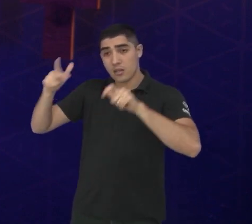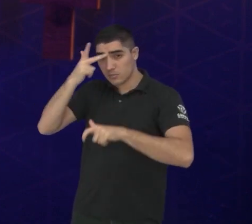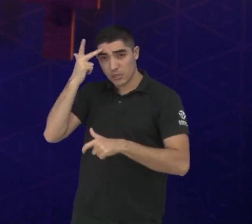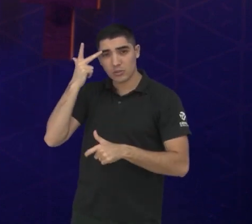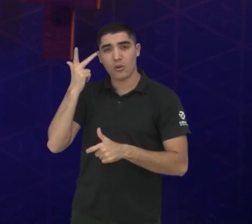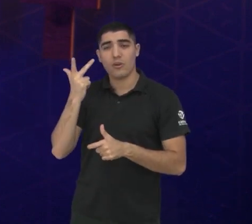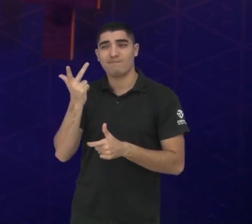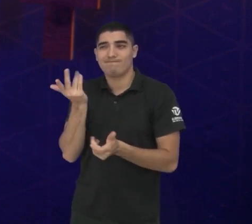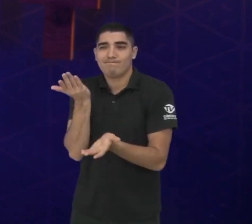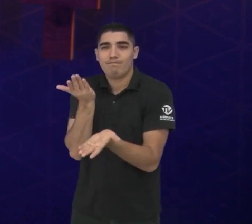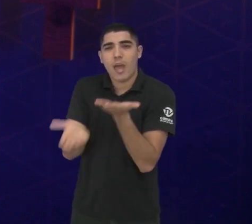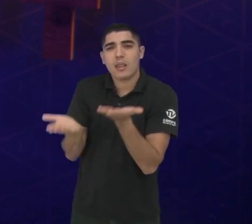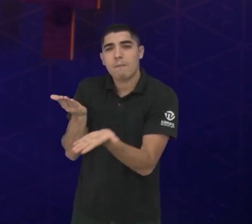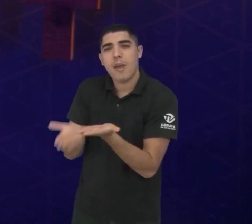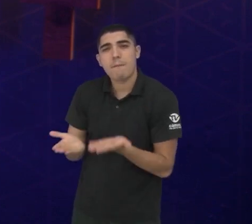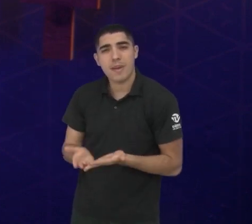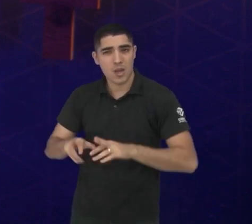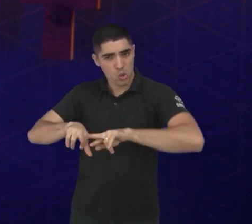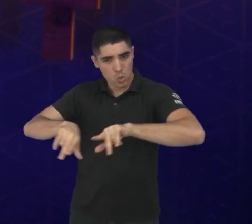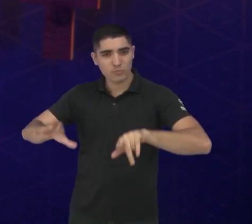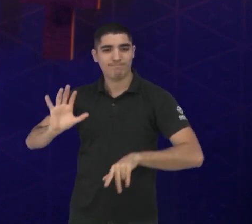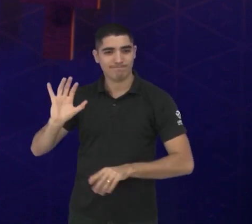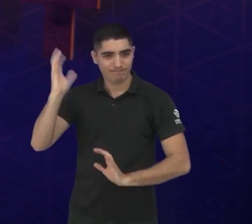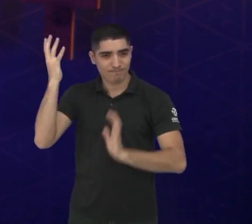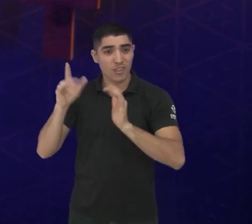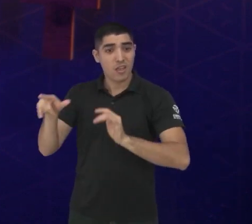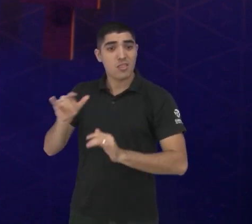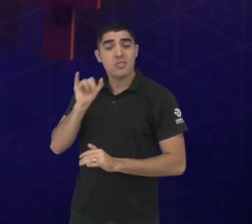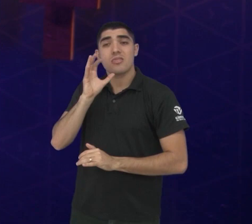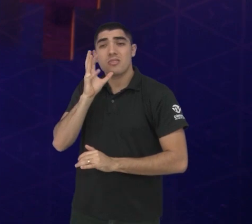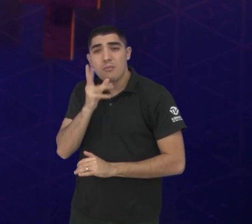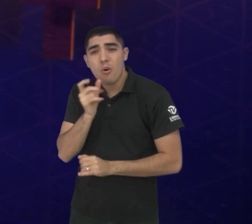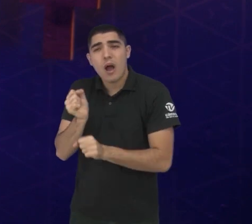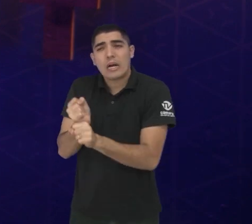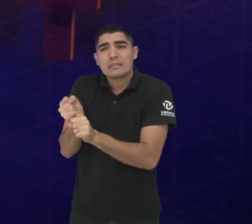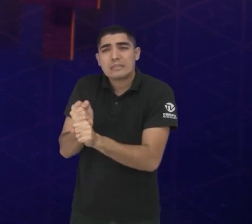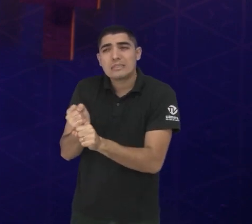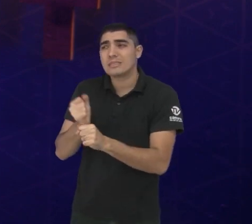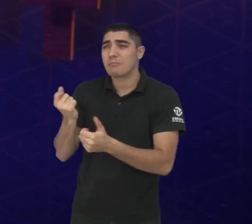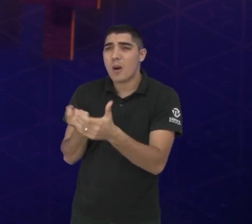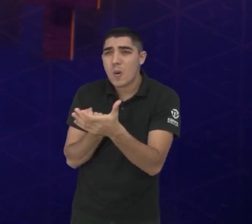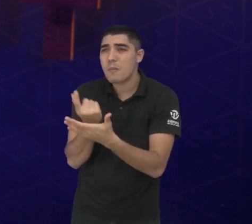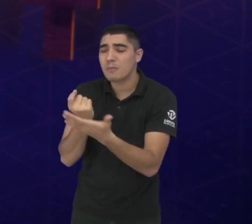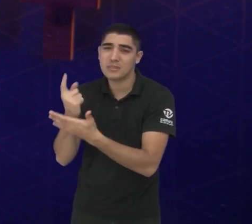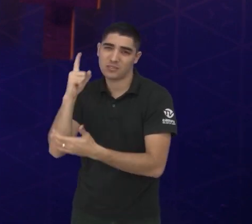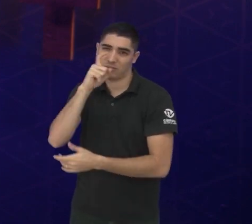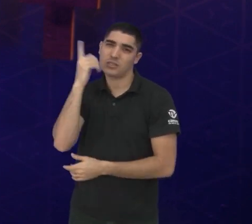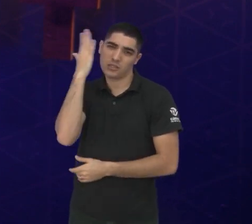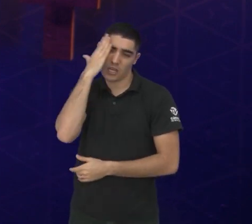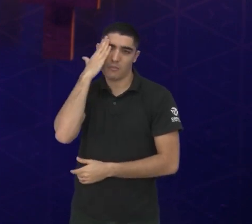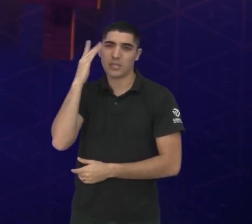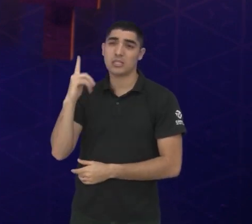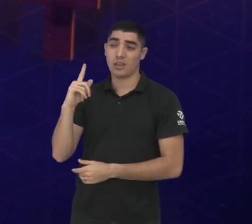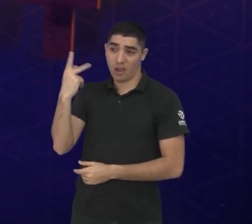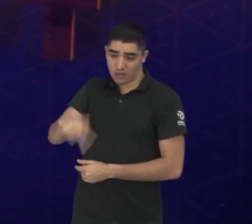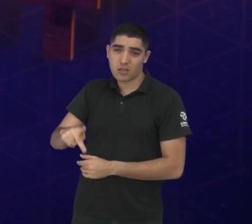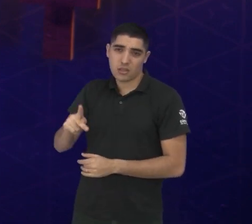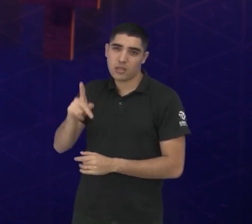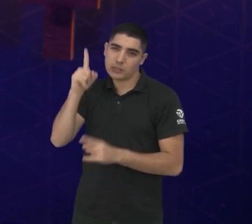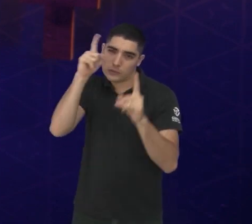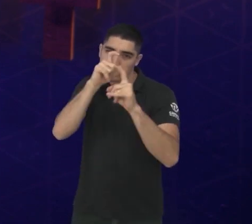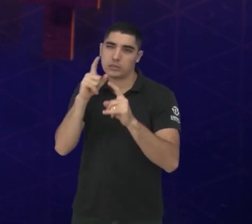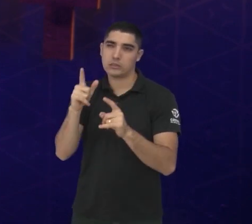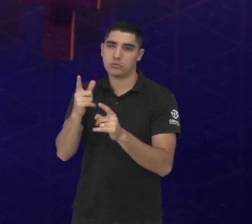muitas coisas que elas demoraram anos, né, para comprar, infelizmente, com o suor do trabalho. A gente sabe da nossa